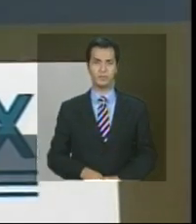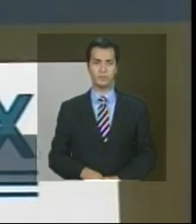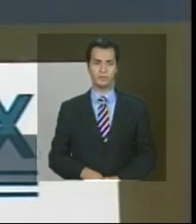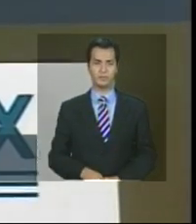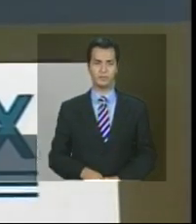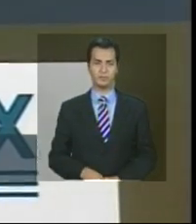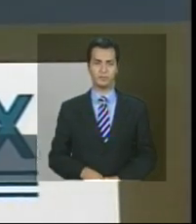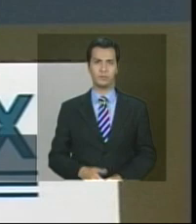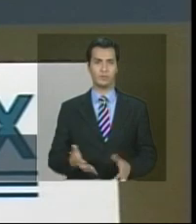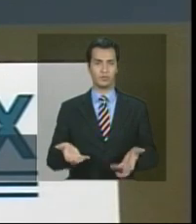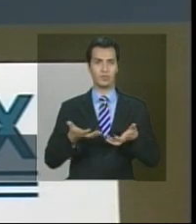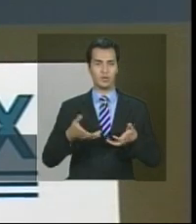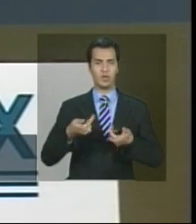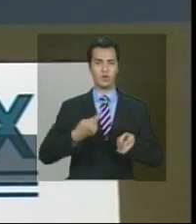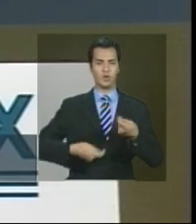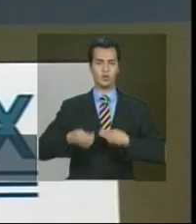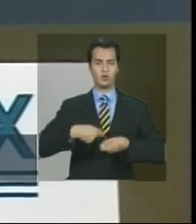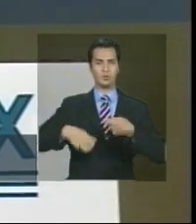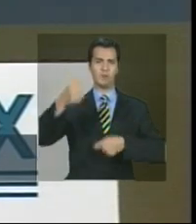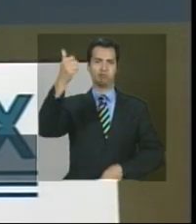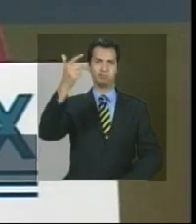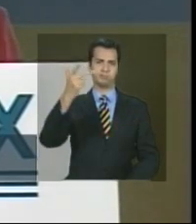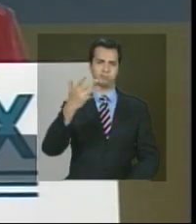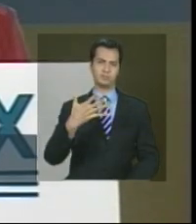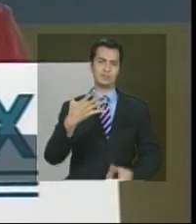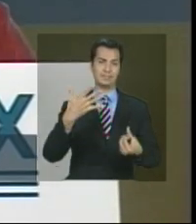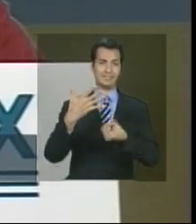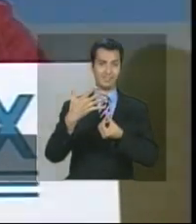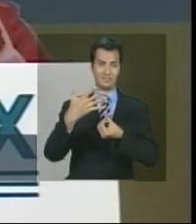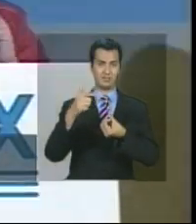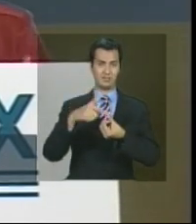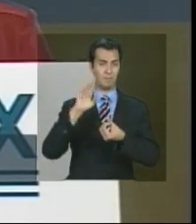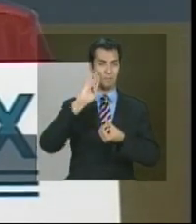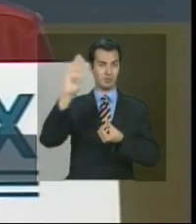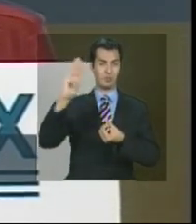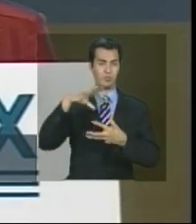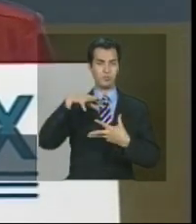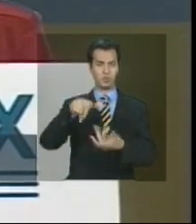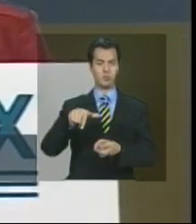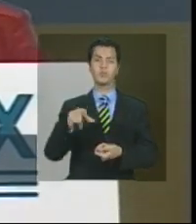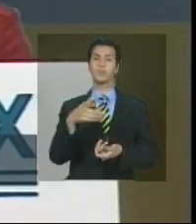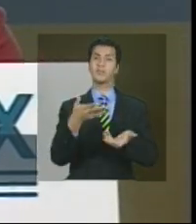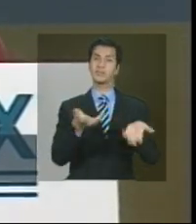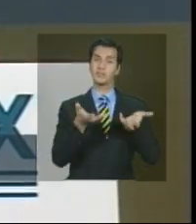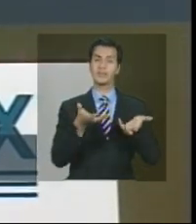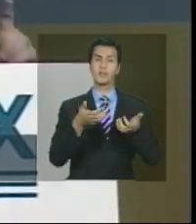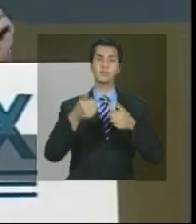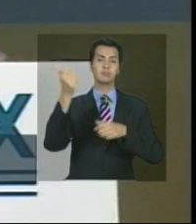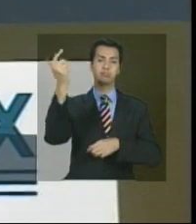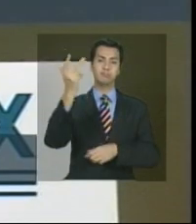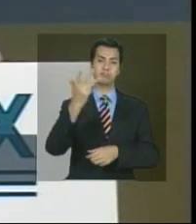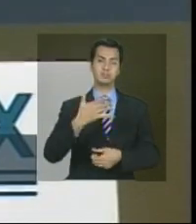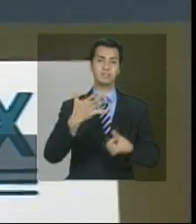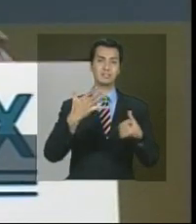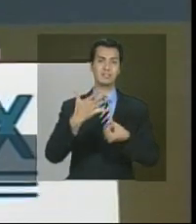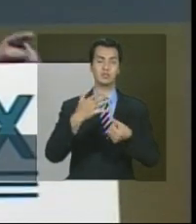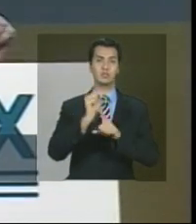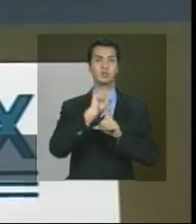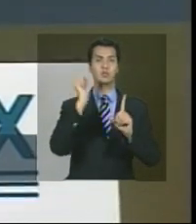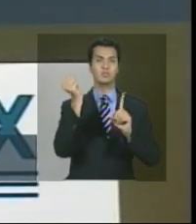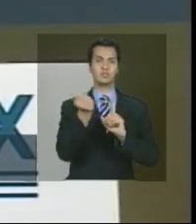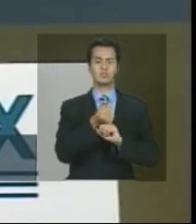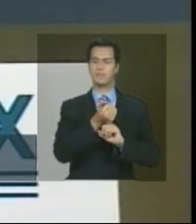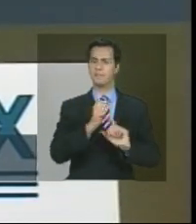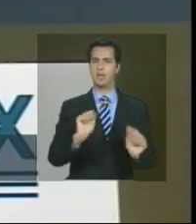a sexta economia do mundo, é ser a sexta sociedade do mundo no que se refere em qualidade